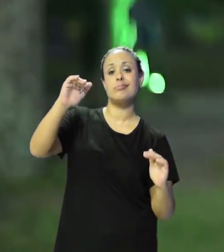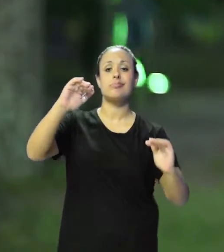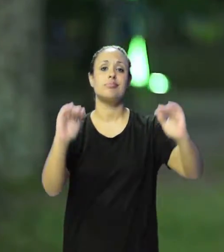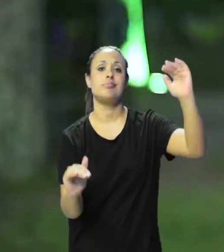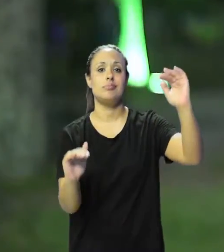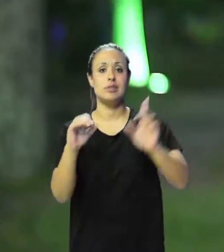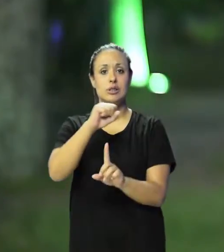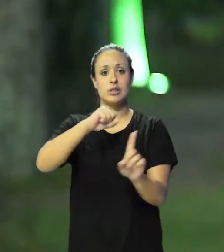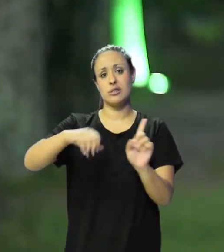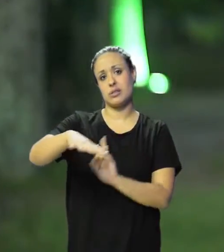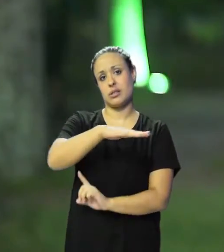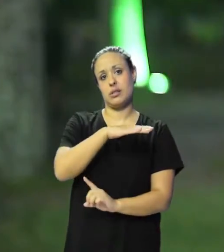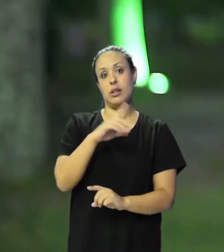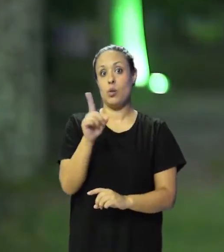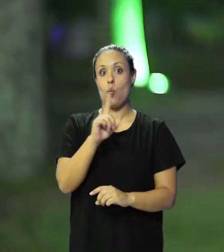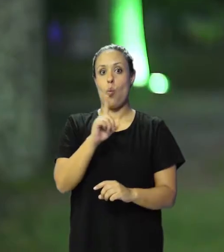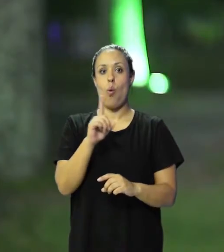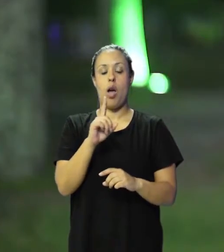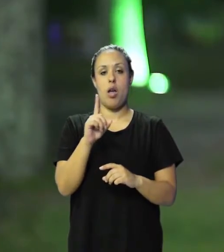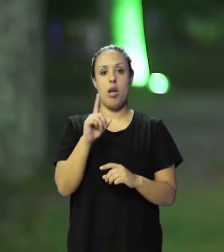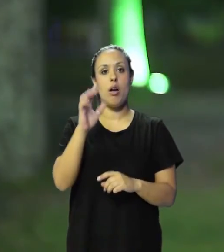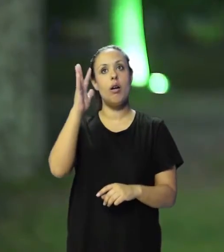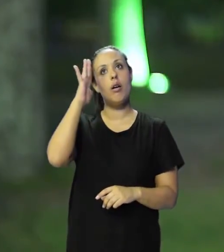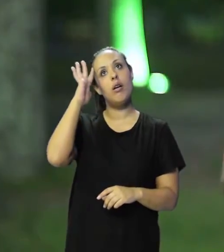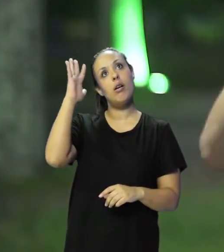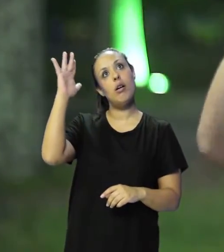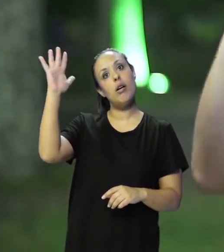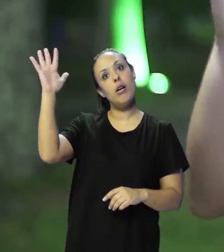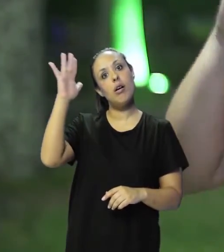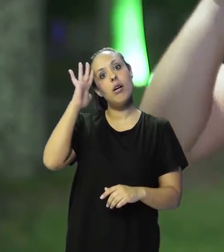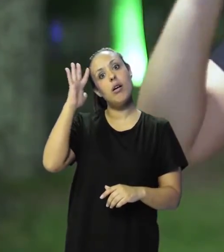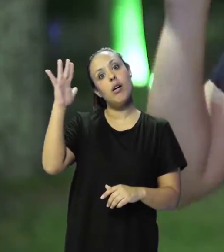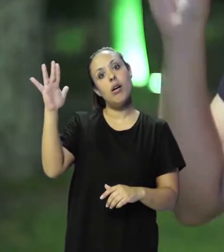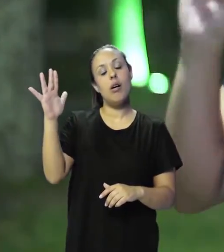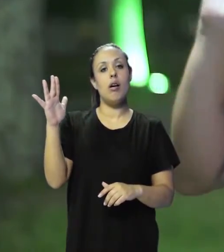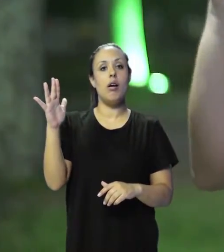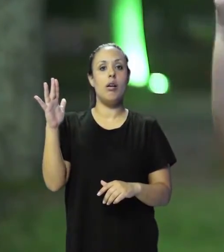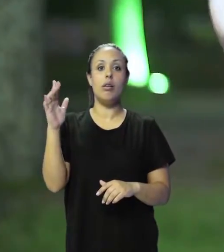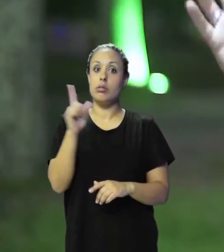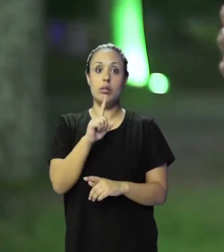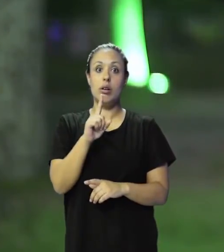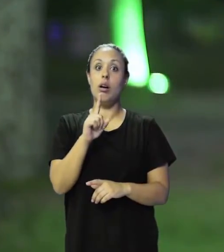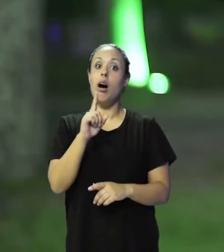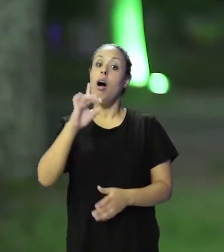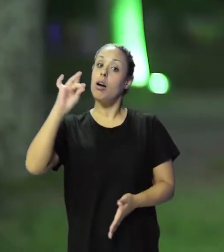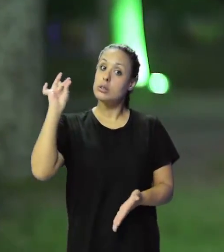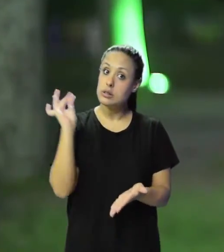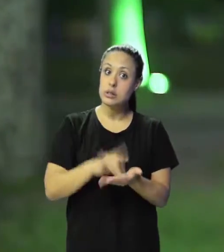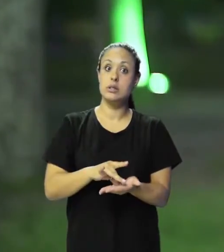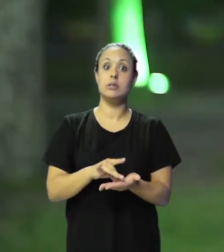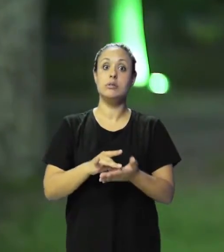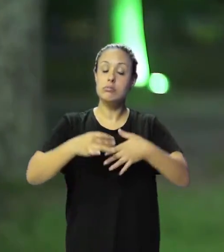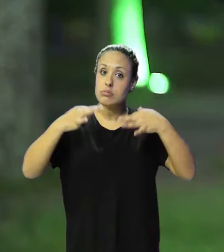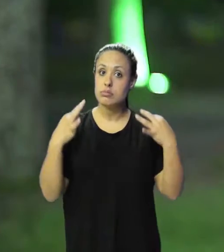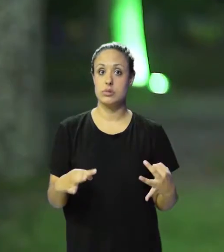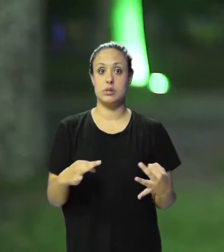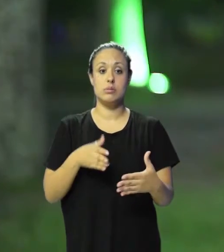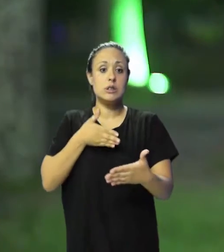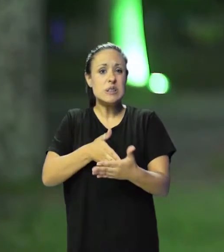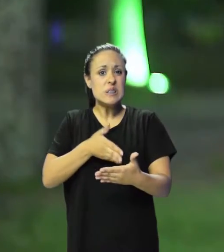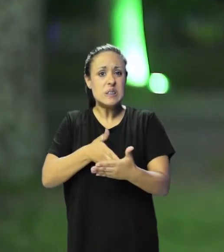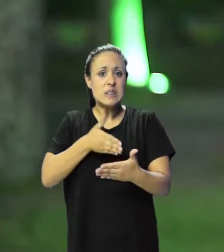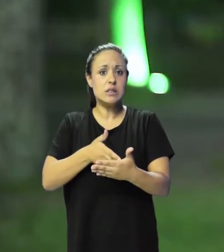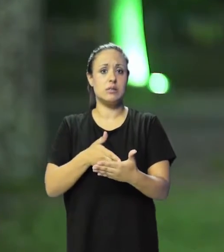social. Então, não é uma fronteira imaginária, simbólica, ou que a gente acredita